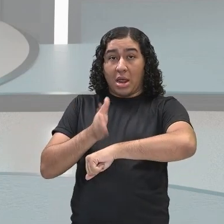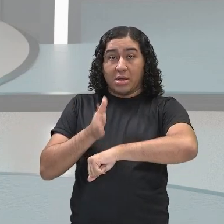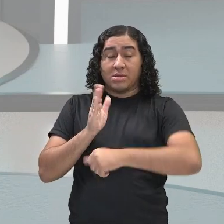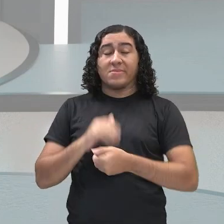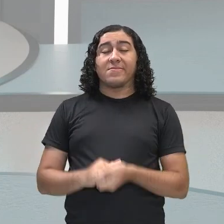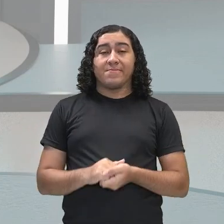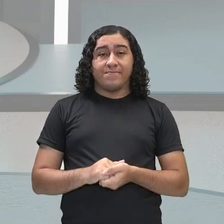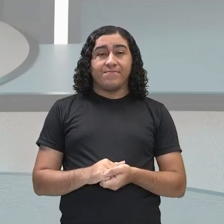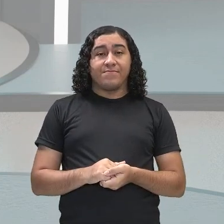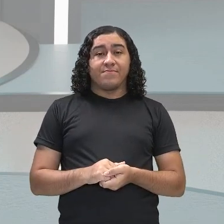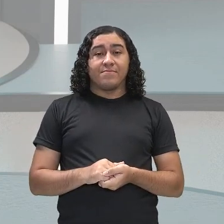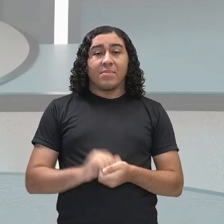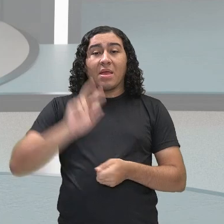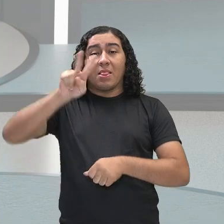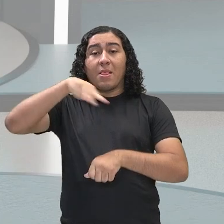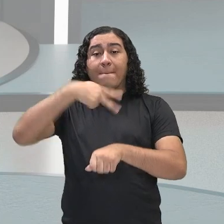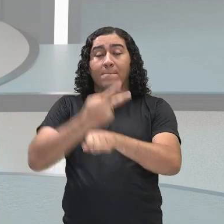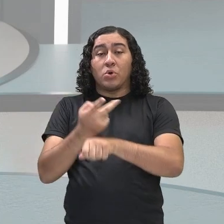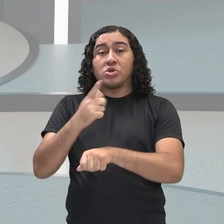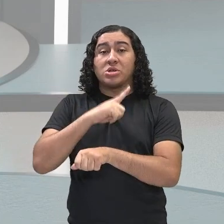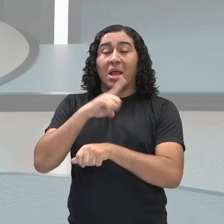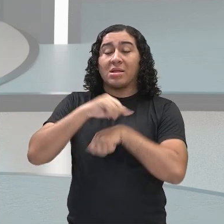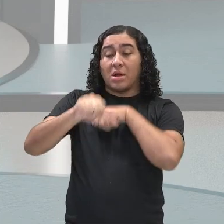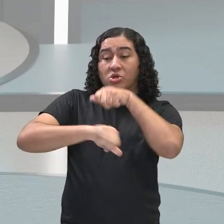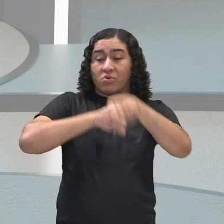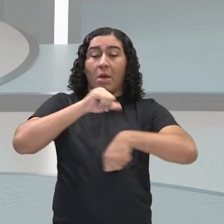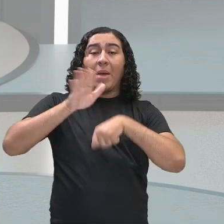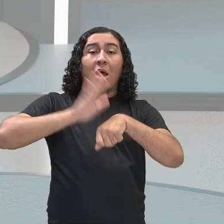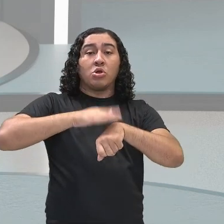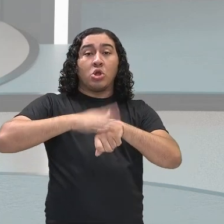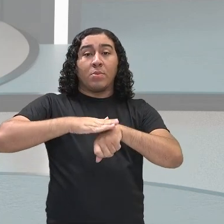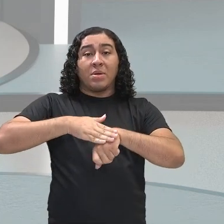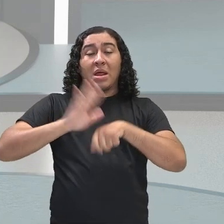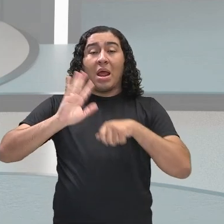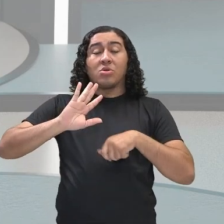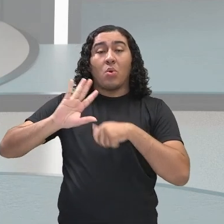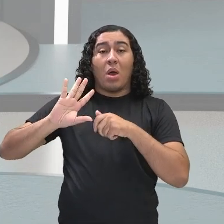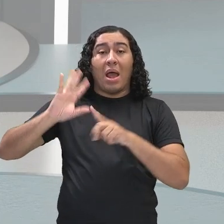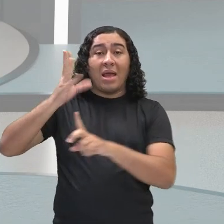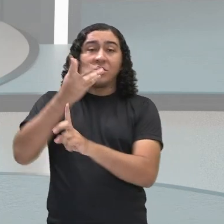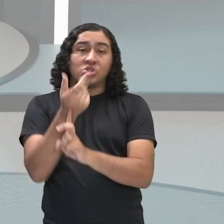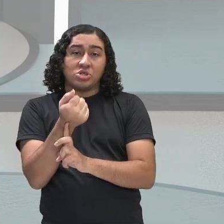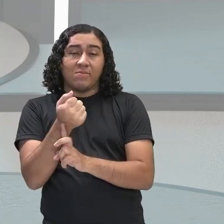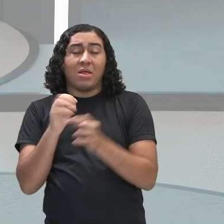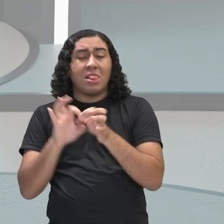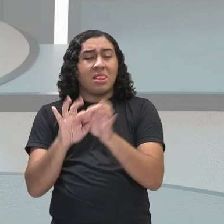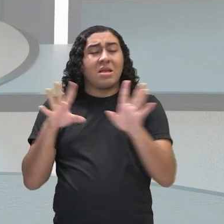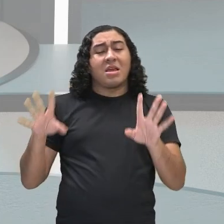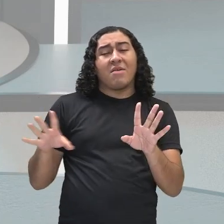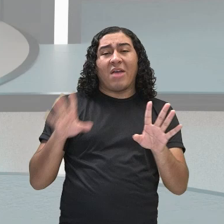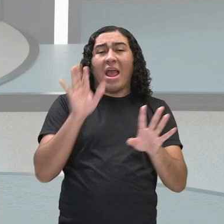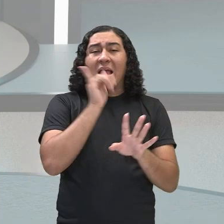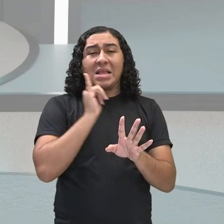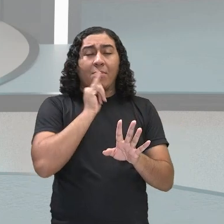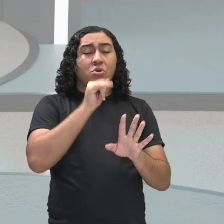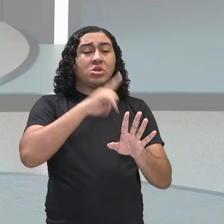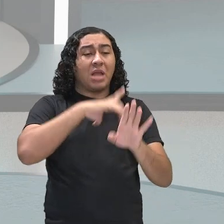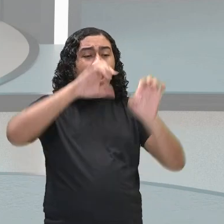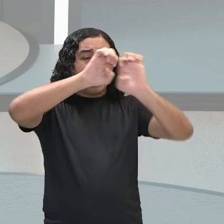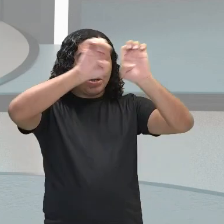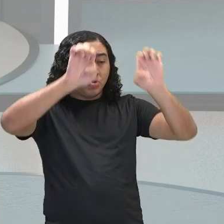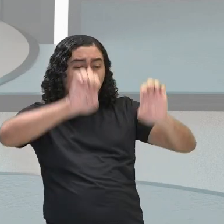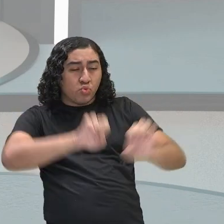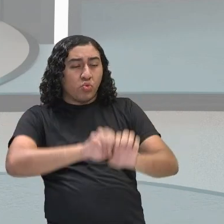deram lugar a uma autonomia do artista, a sua independência em relação a qualquer compromisso estético ou político. O artista